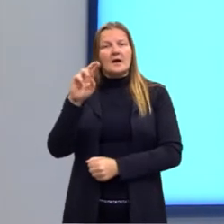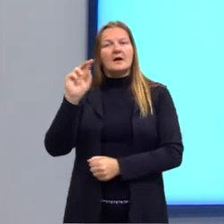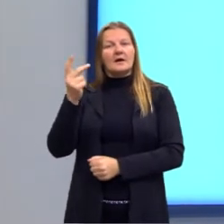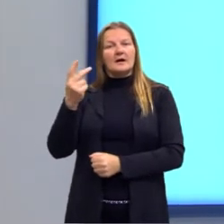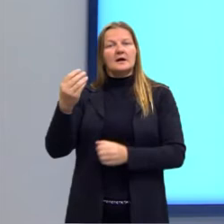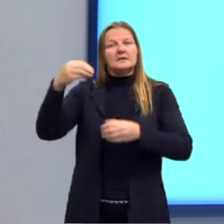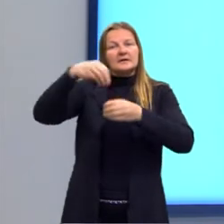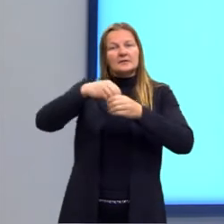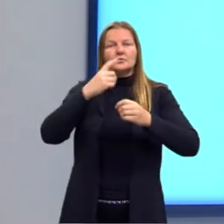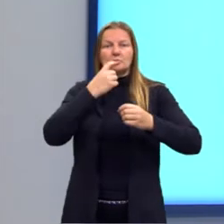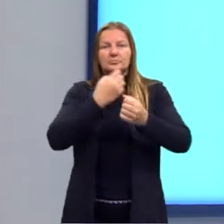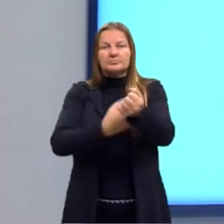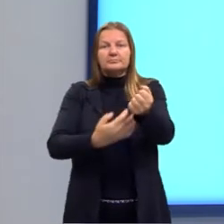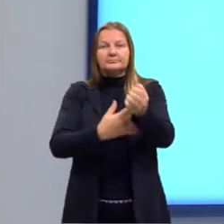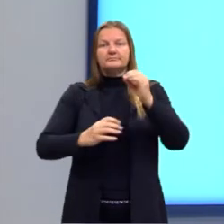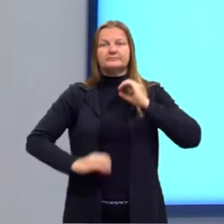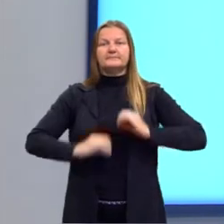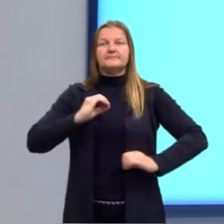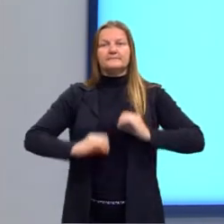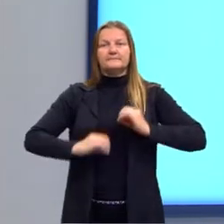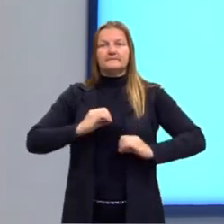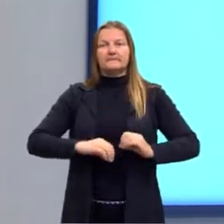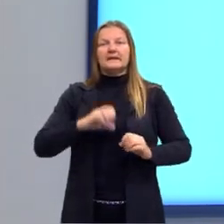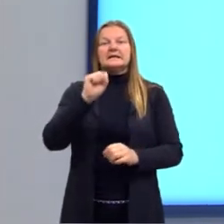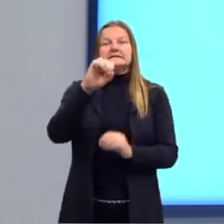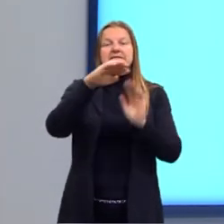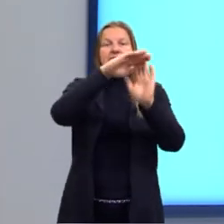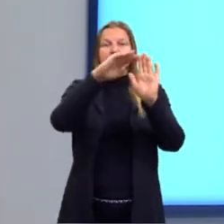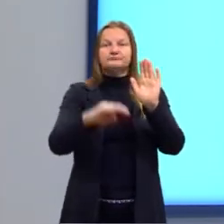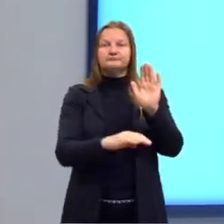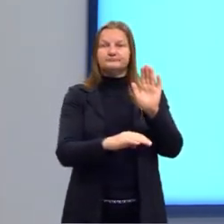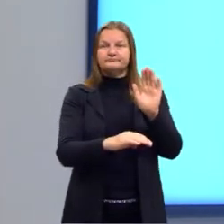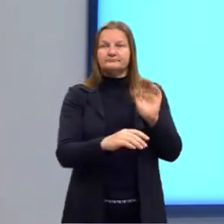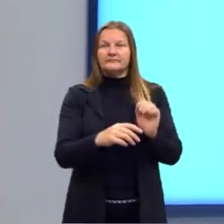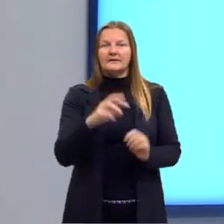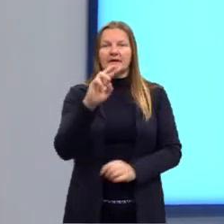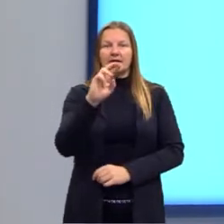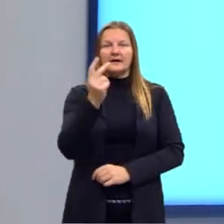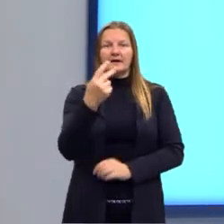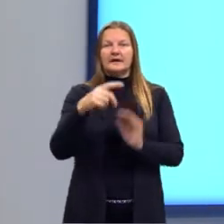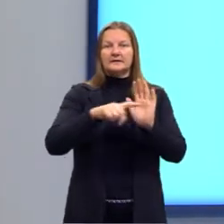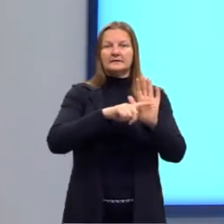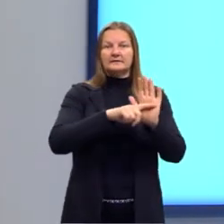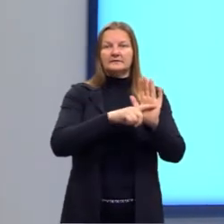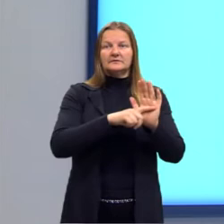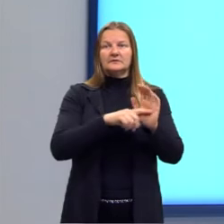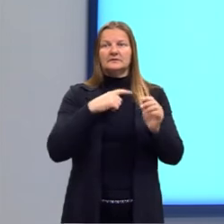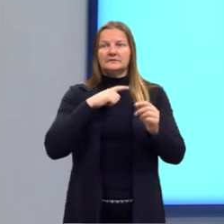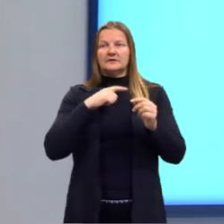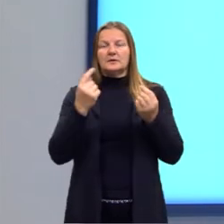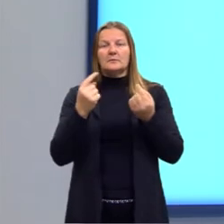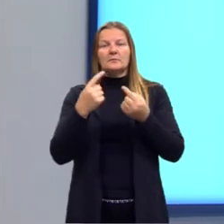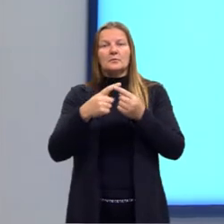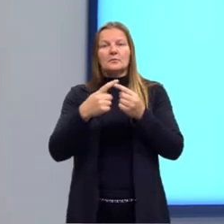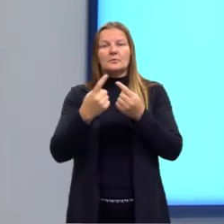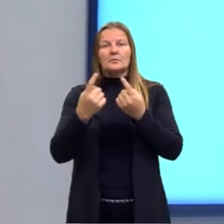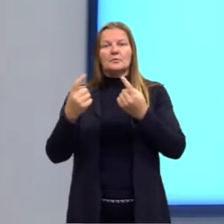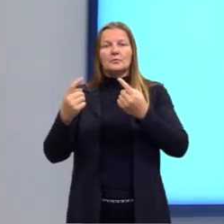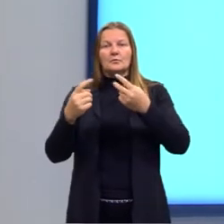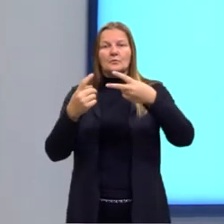hemácias já as pessoas do tipo RH negativo que são homozigotas recessivas